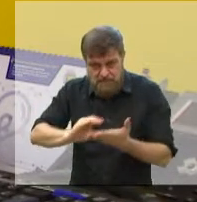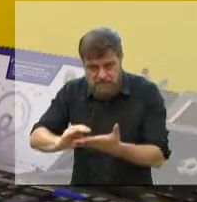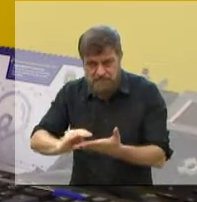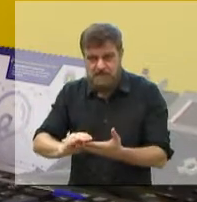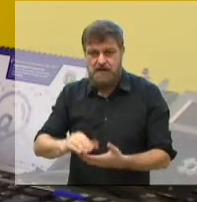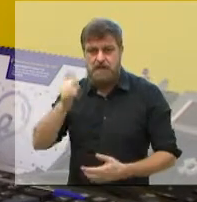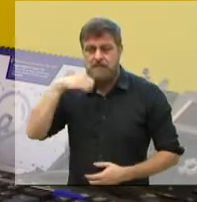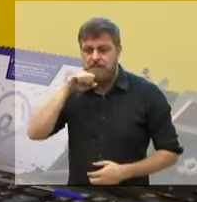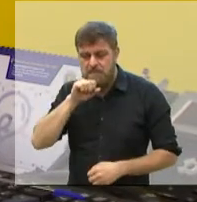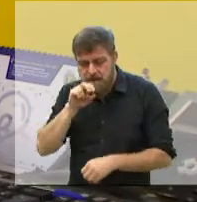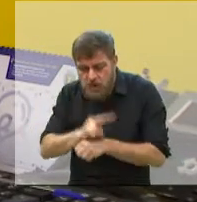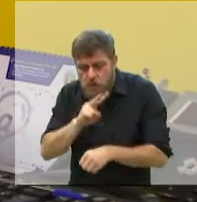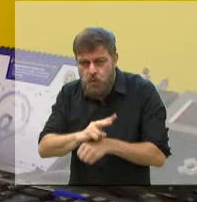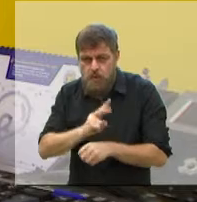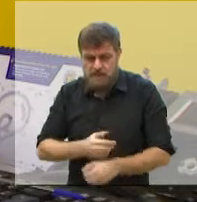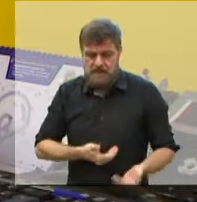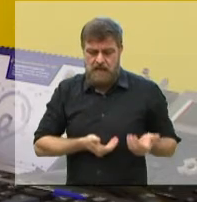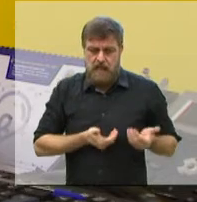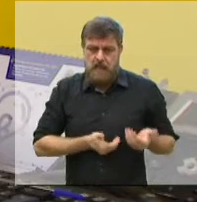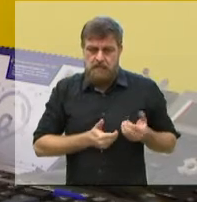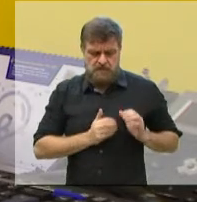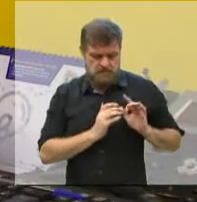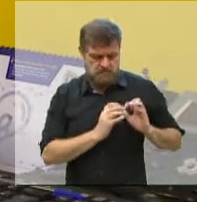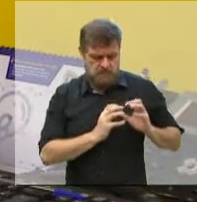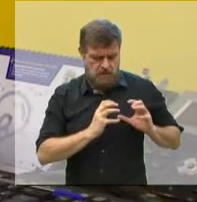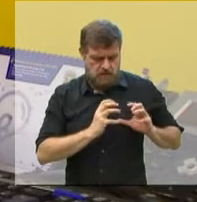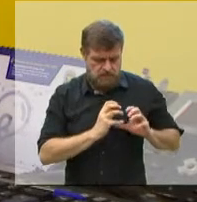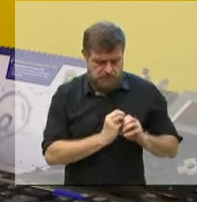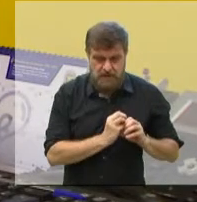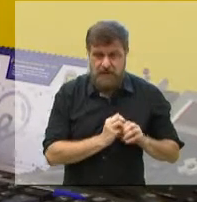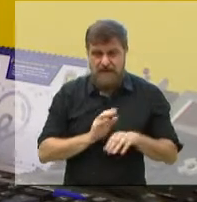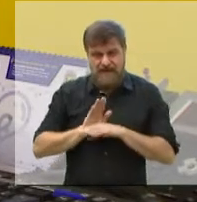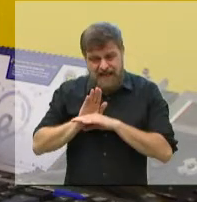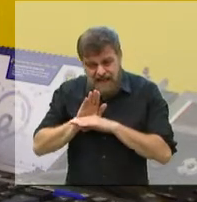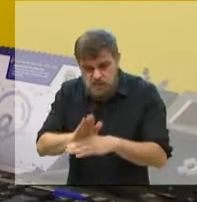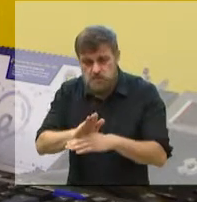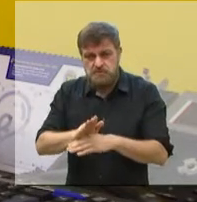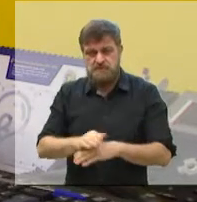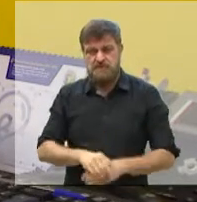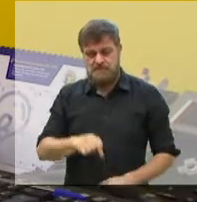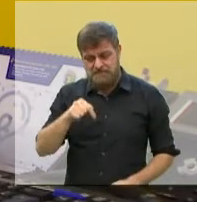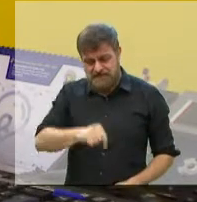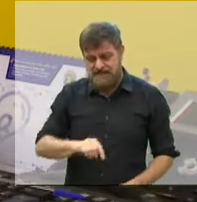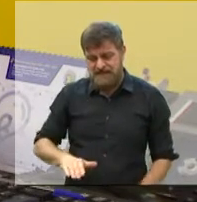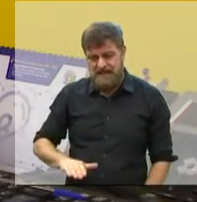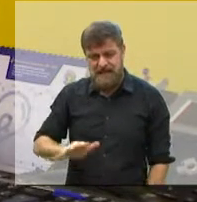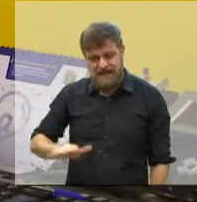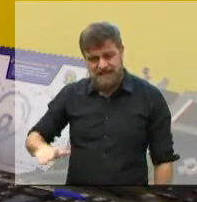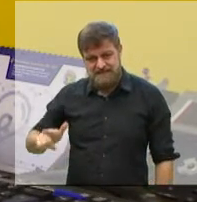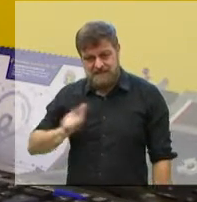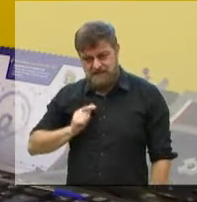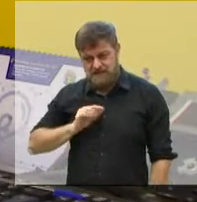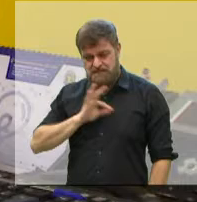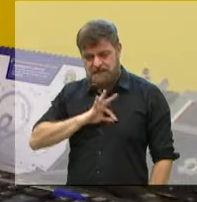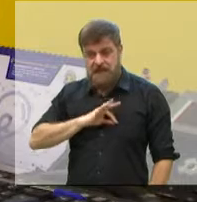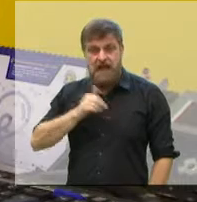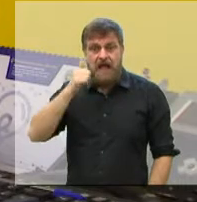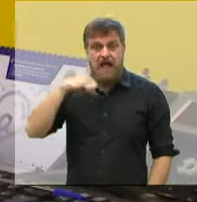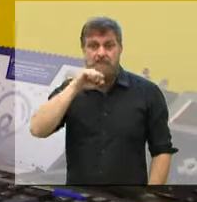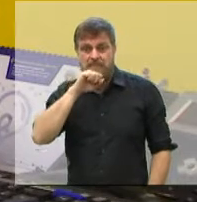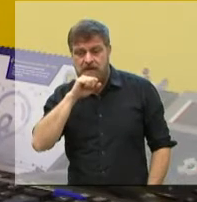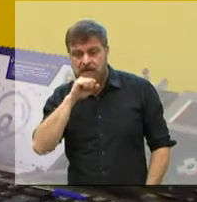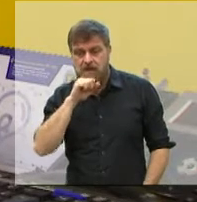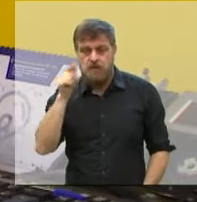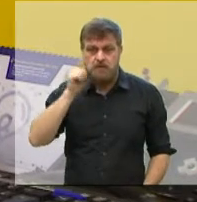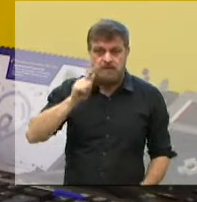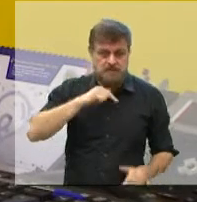vitalício, mas ajuda um pouco, mas é um benefício que essa criança vai ter para que a mãe consiga